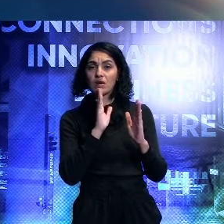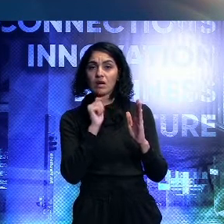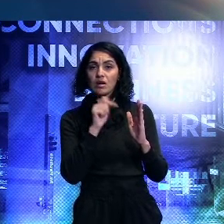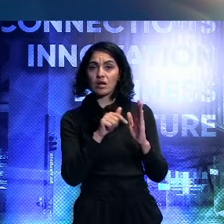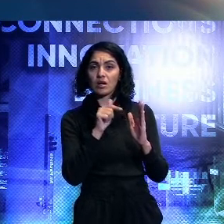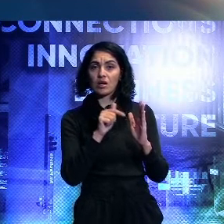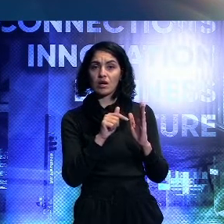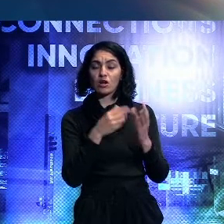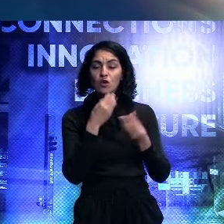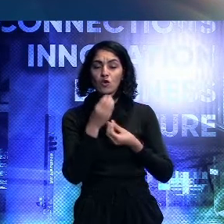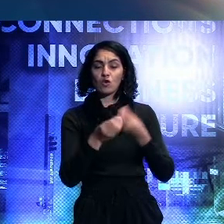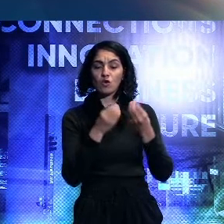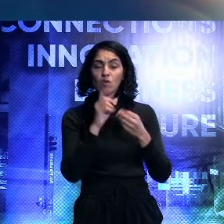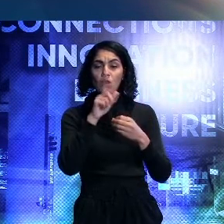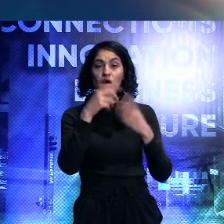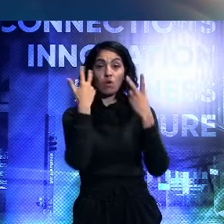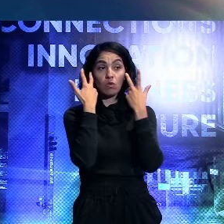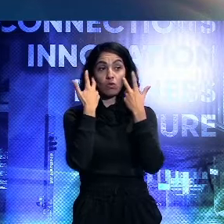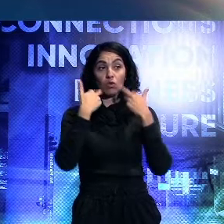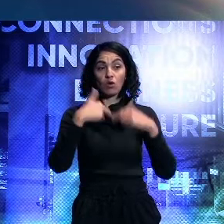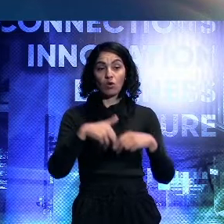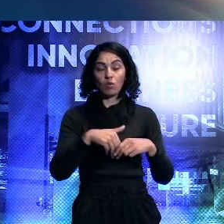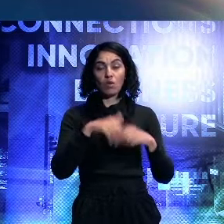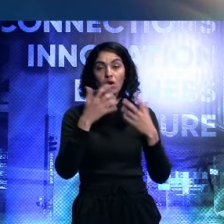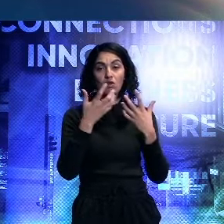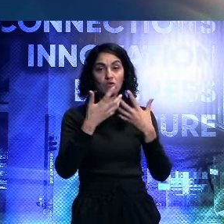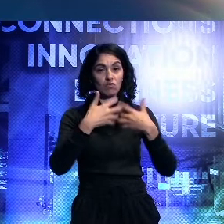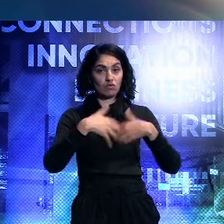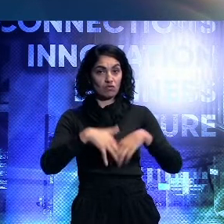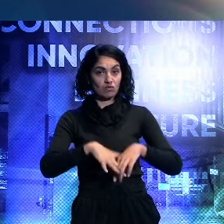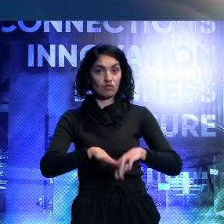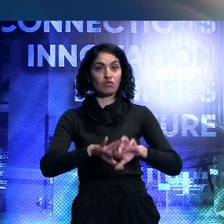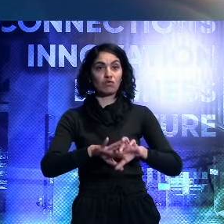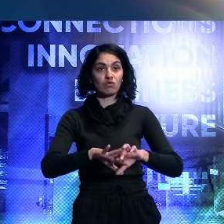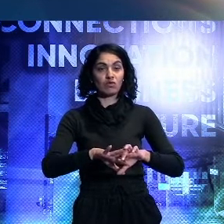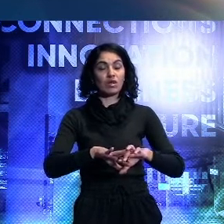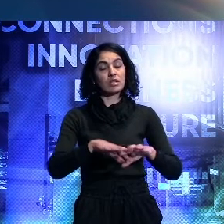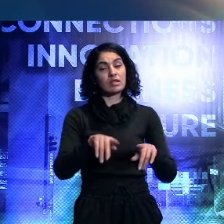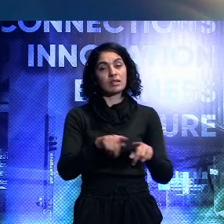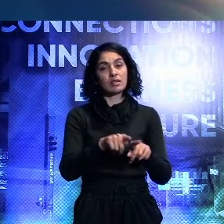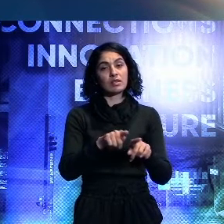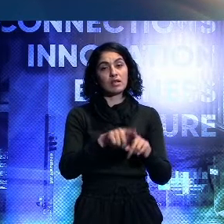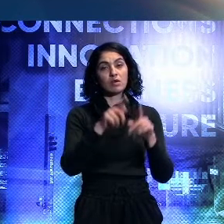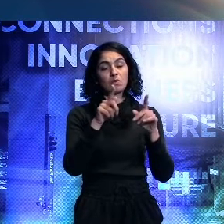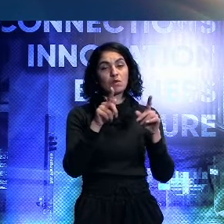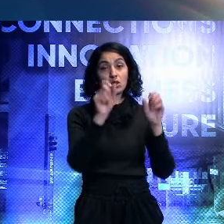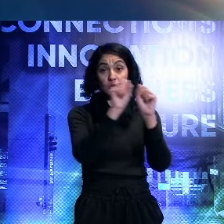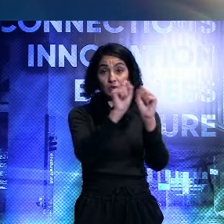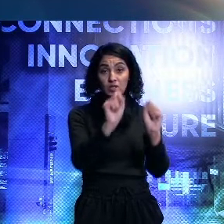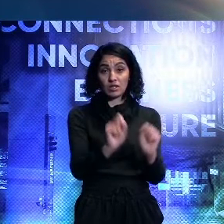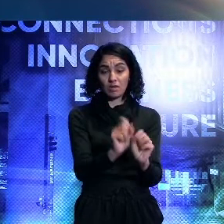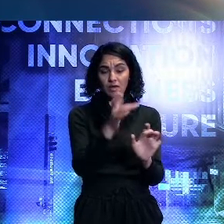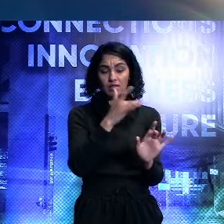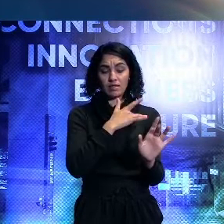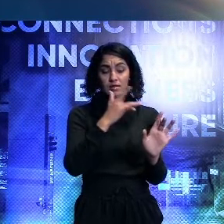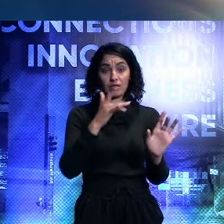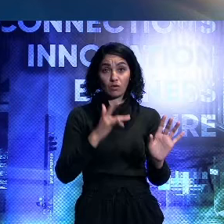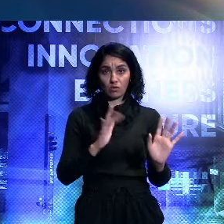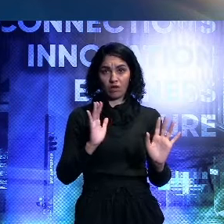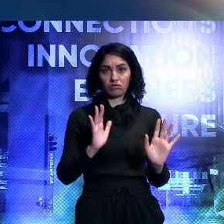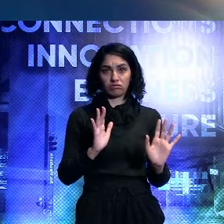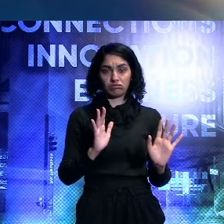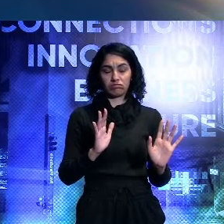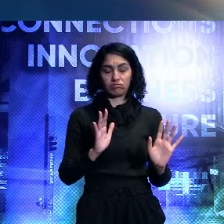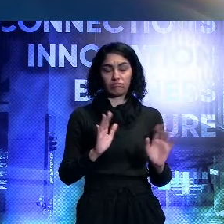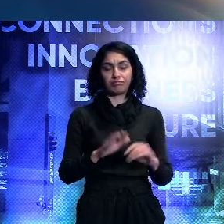estado normal de funcionamento do sistema, o estado saudável do meu sistema, é mandatório. Beleza?